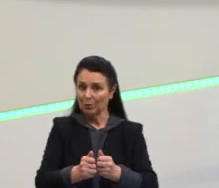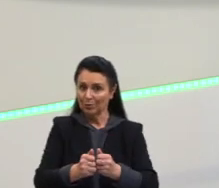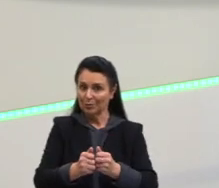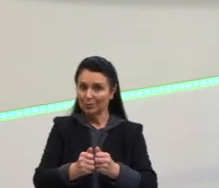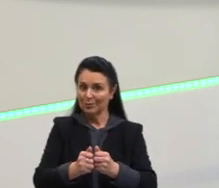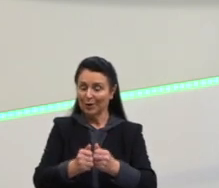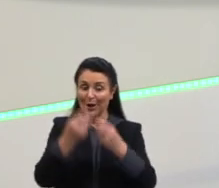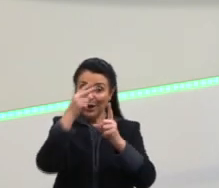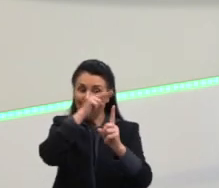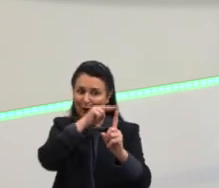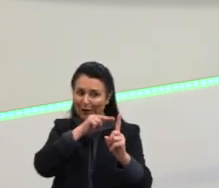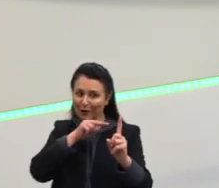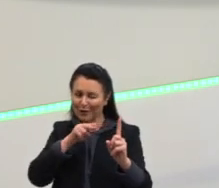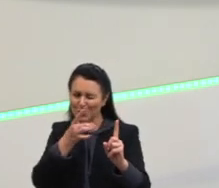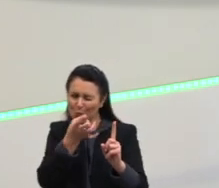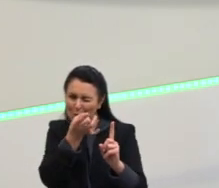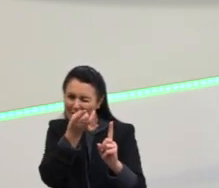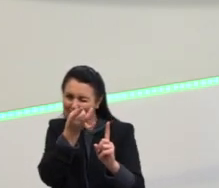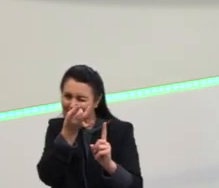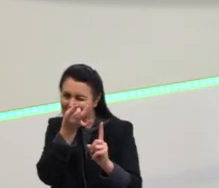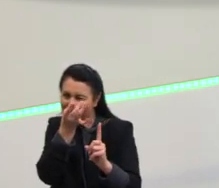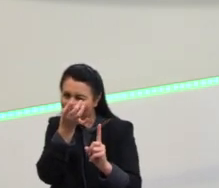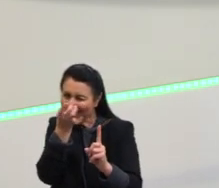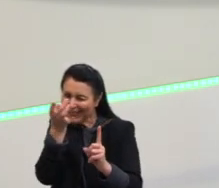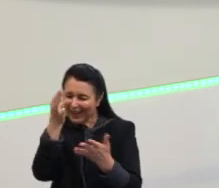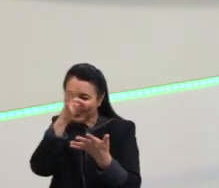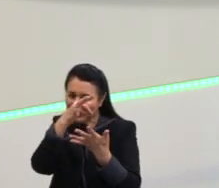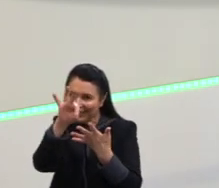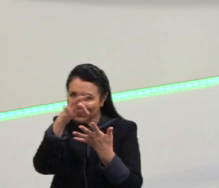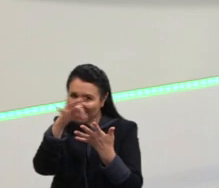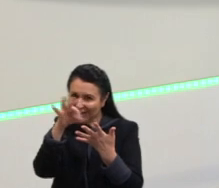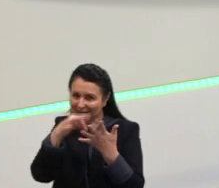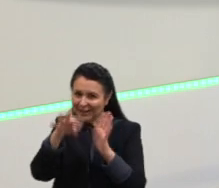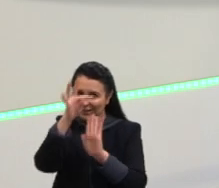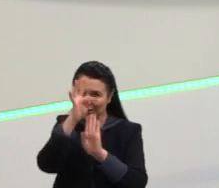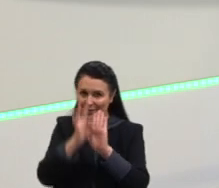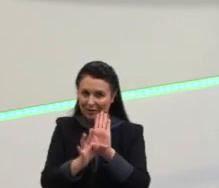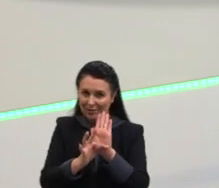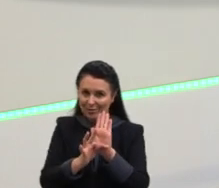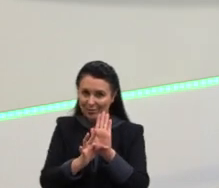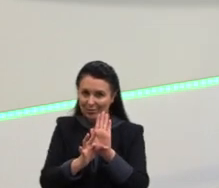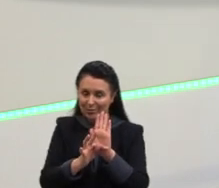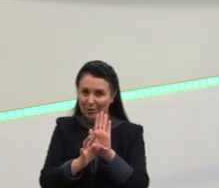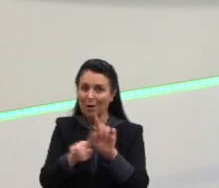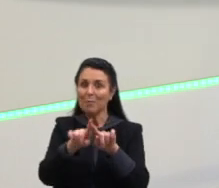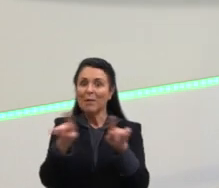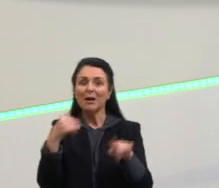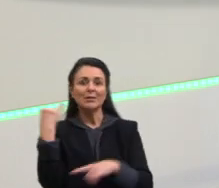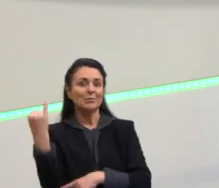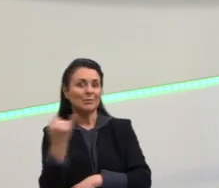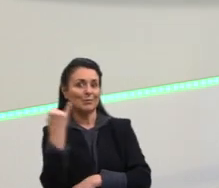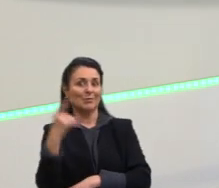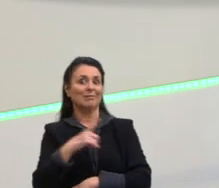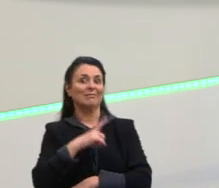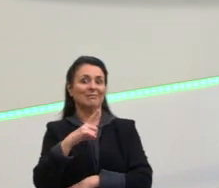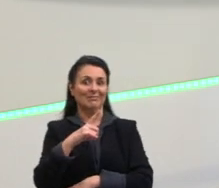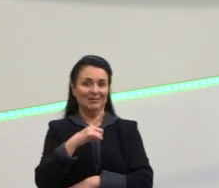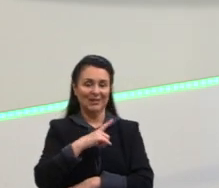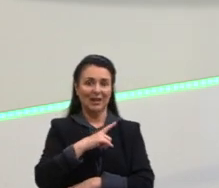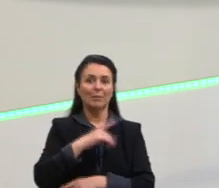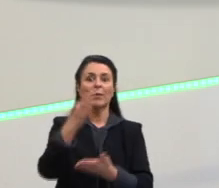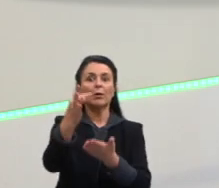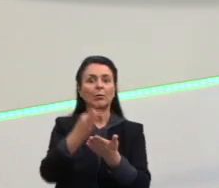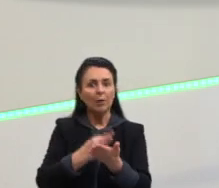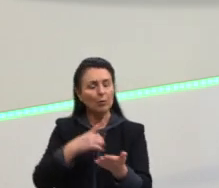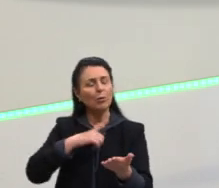enxergo sim cada um desses detalhezinho centro do texto mas eu enxergo pela importância que isso tem para que esse